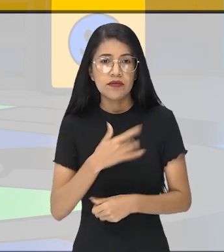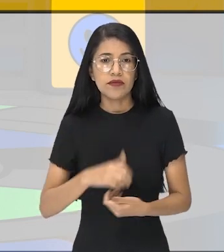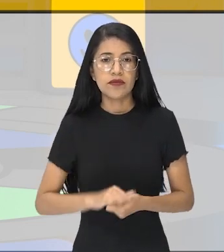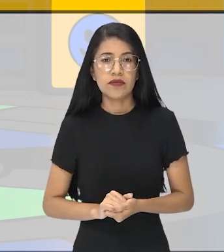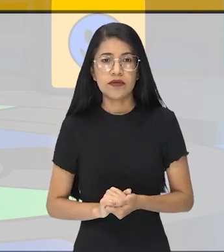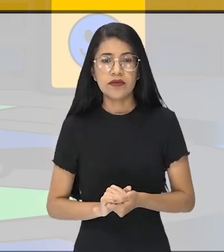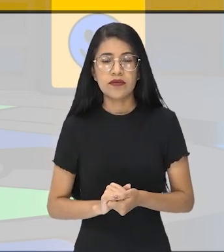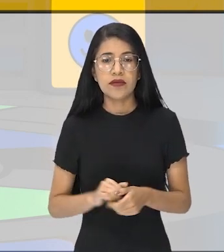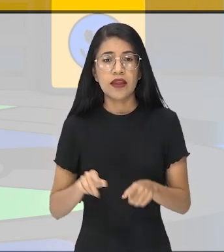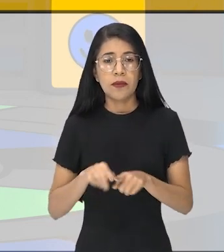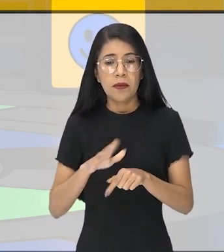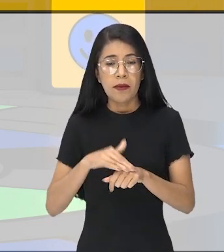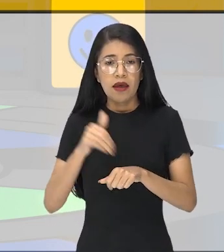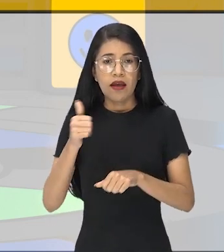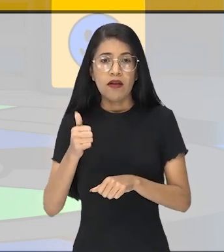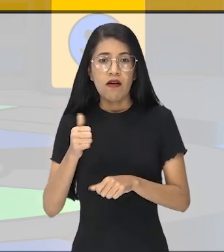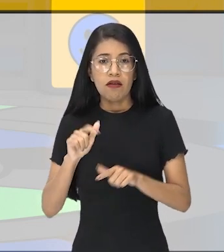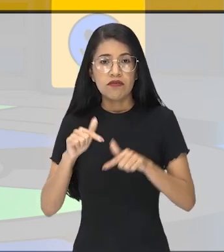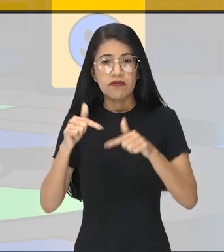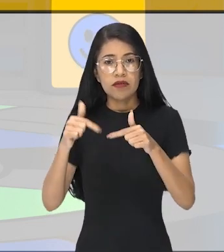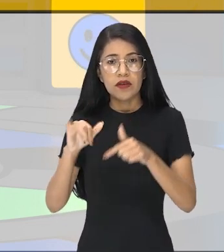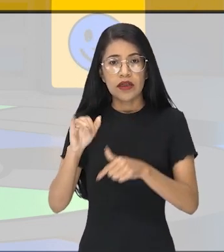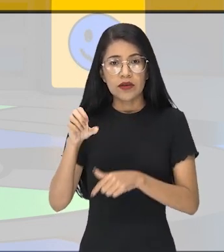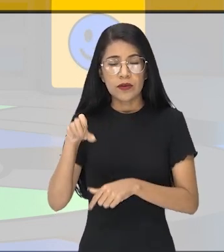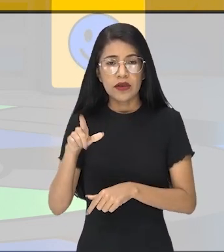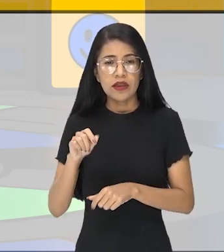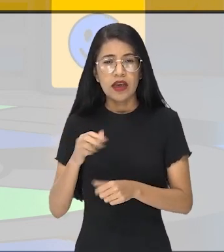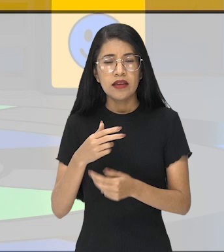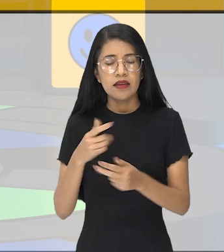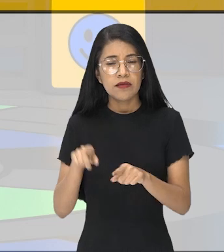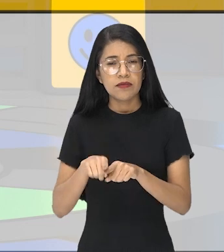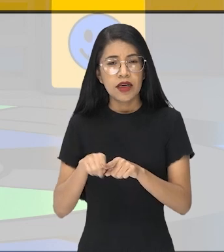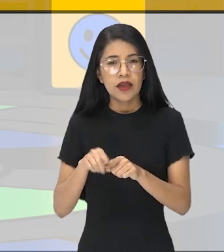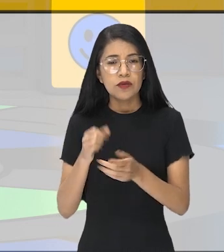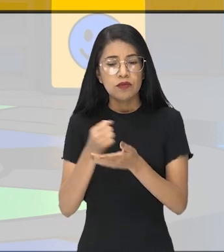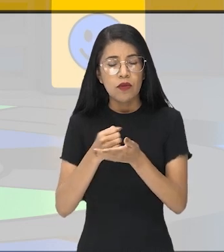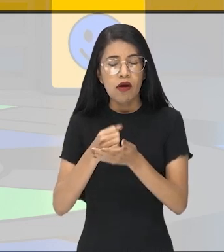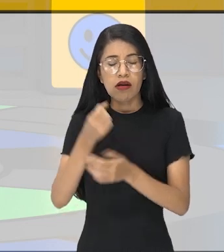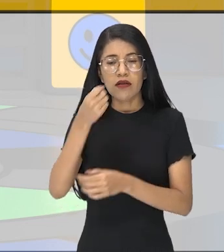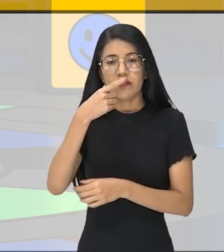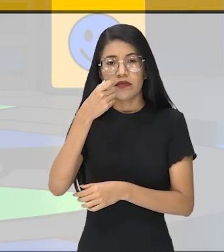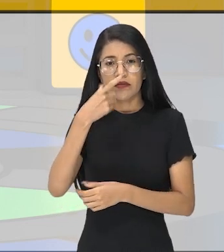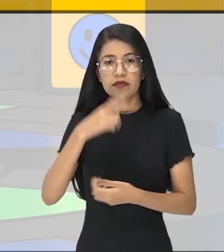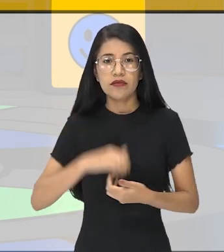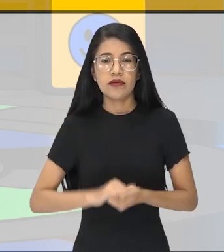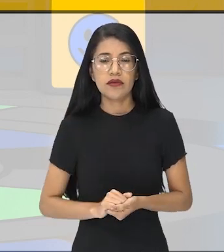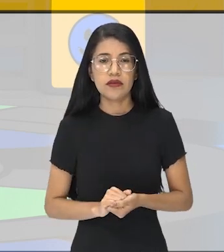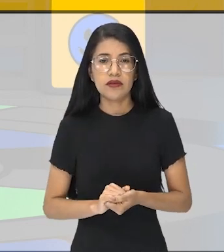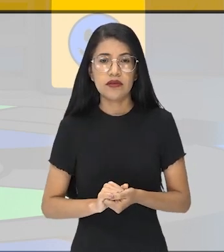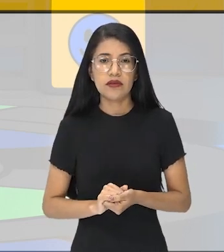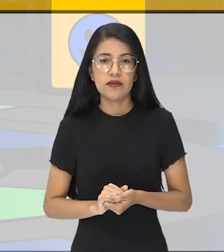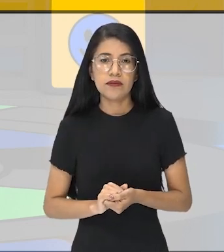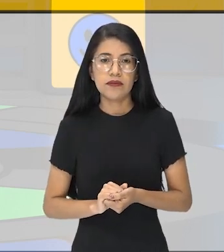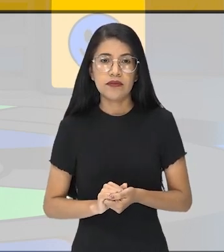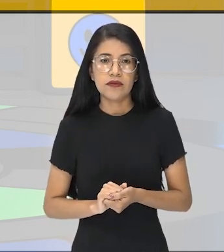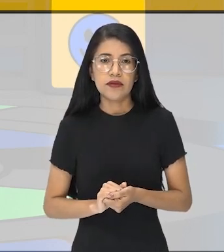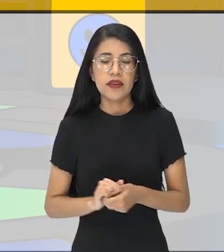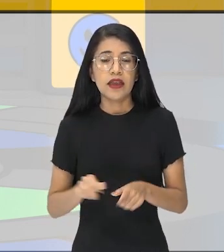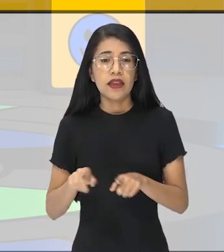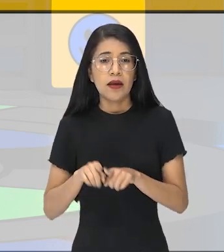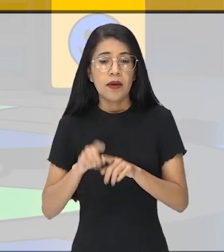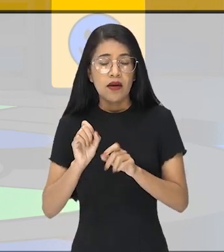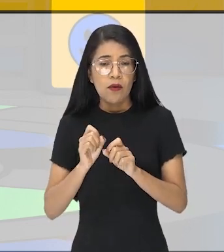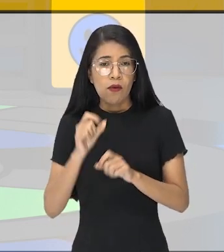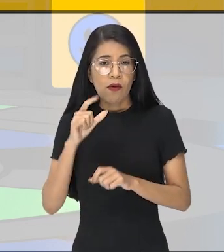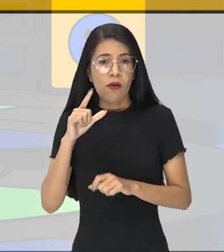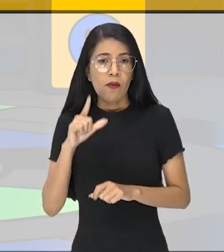da insulina e dos hipoglicemiantes orais, aumentando a captação de glicose pelas células. Além disso, também o aumento